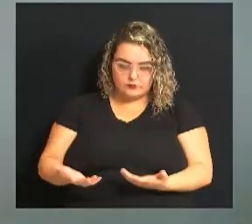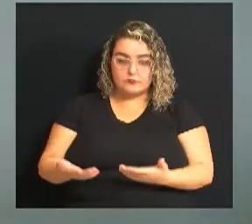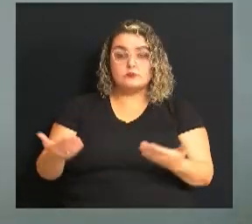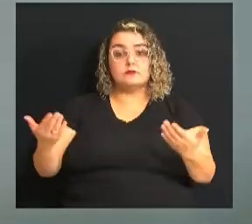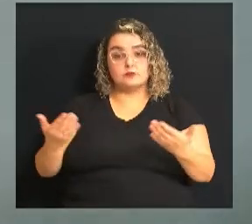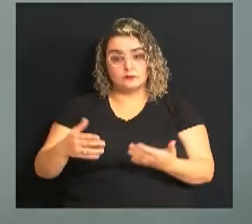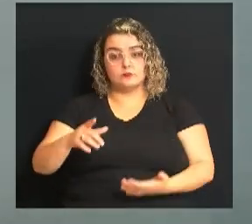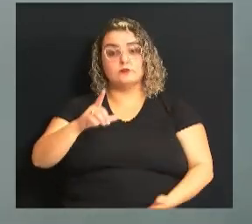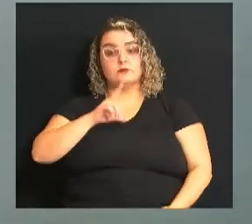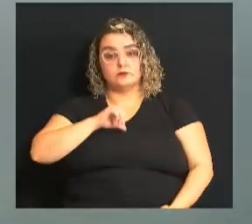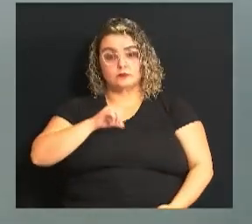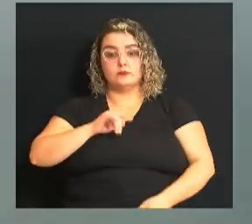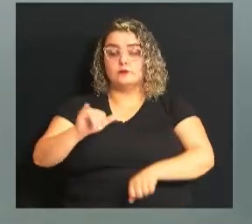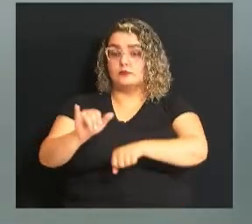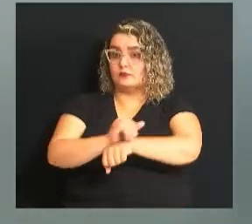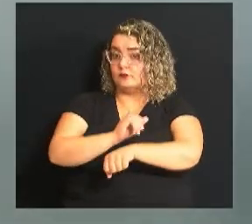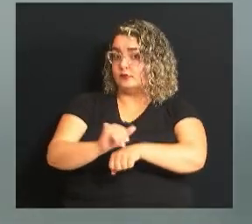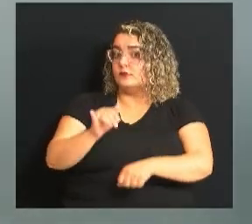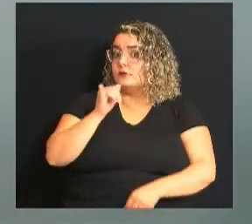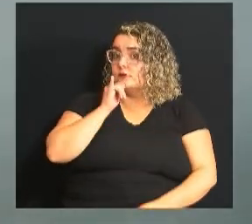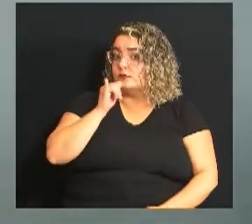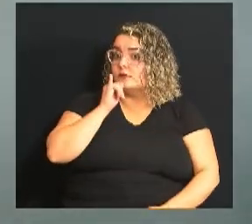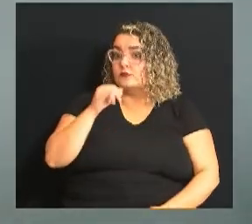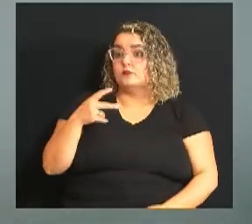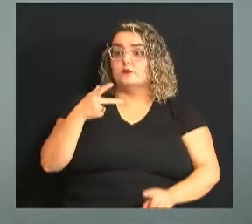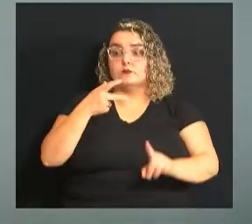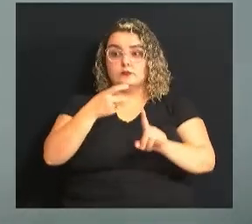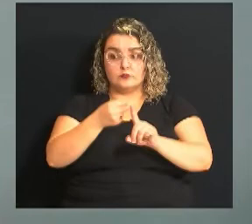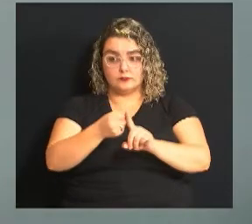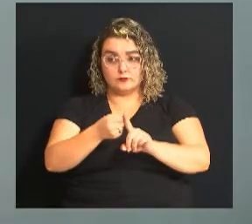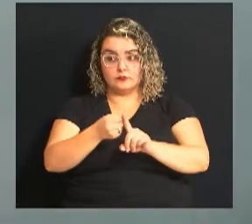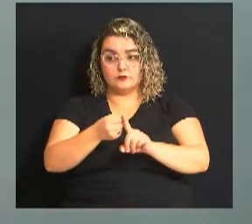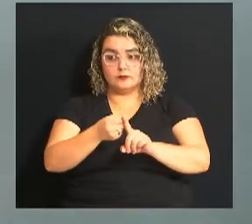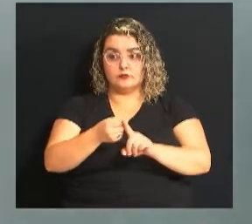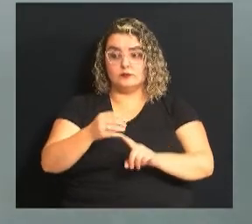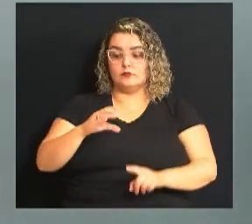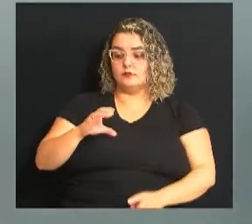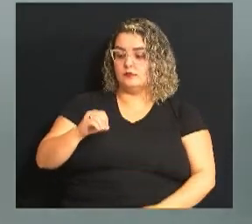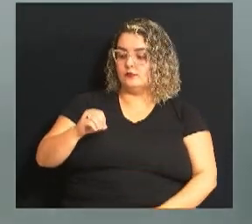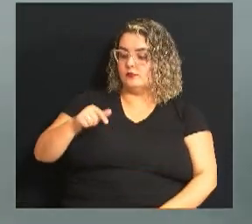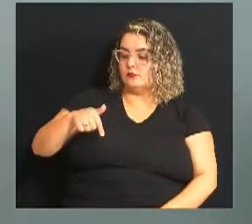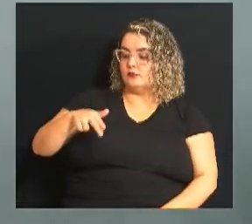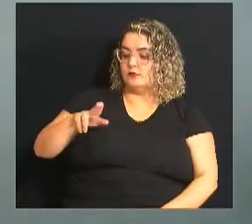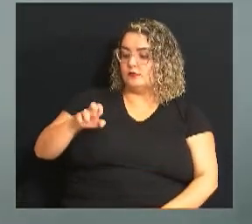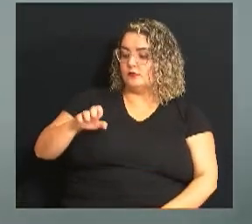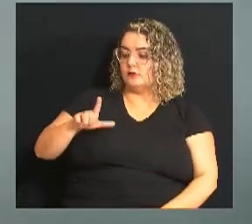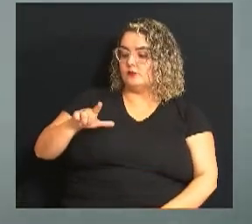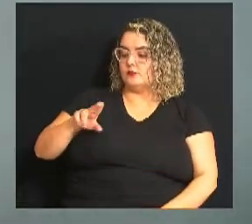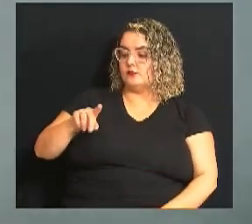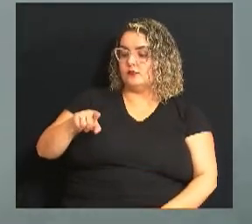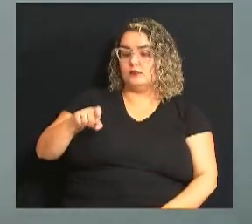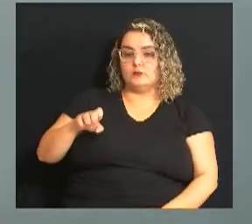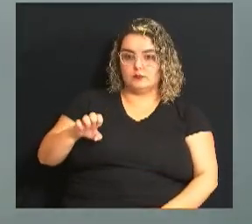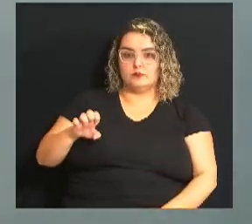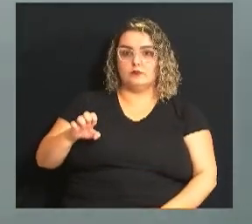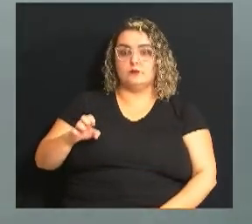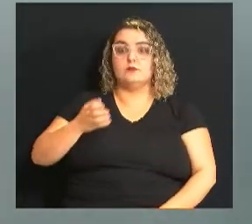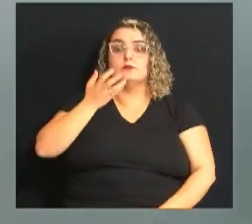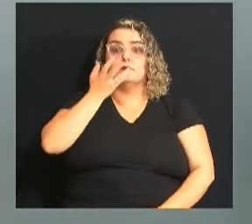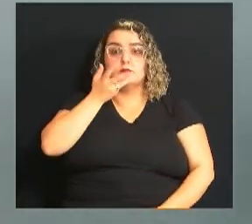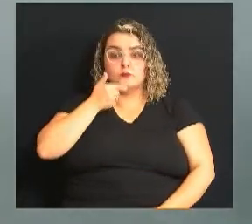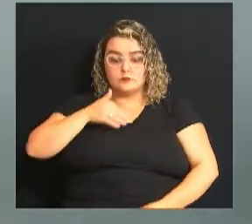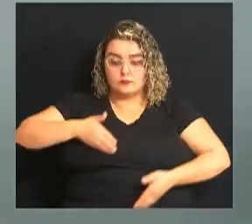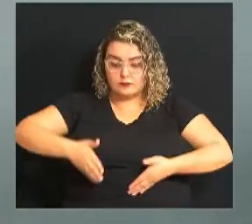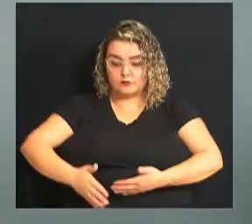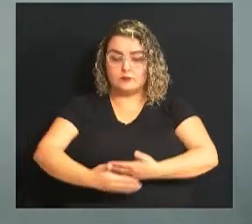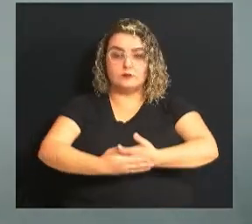temos estratégia, por exemplo, da vacinação para coqueluche na gestante, para que a criança recém-nascida não